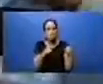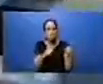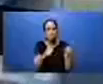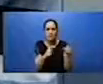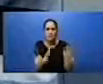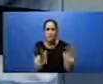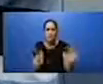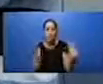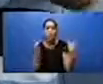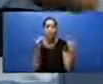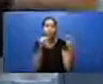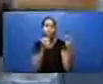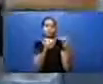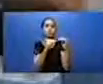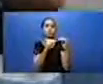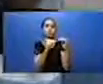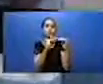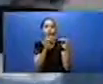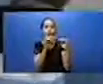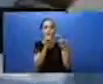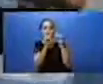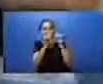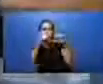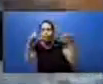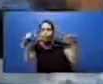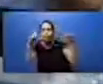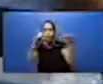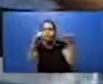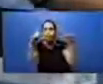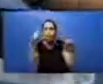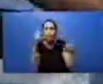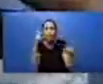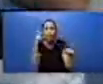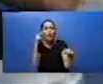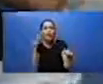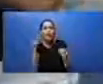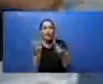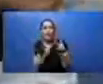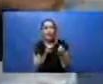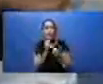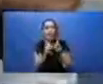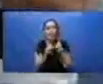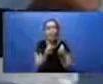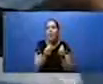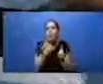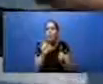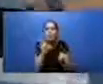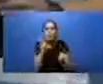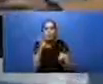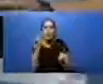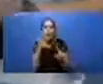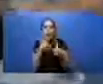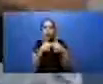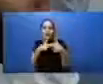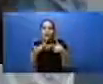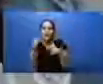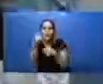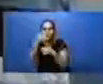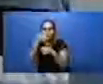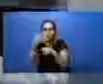referência para que vocês enxerguem, para que vocês vejam como que acontece a divisão de